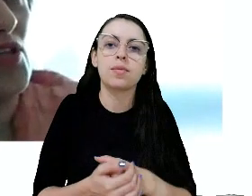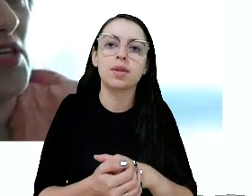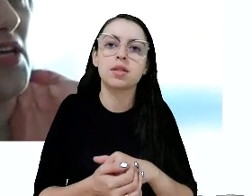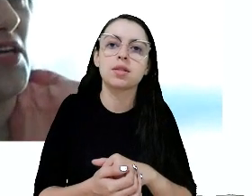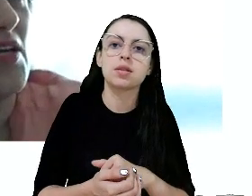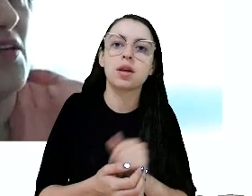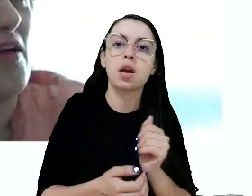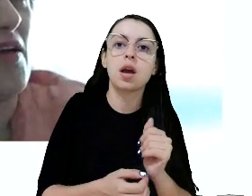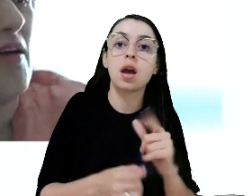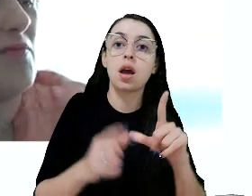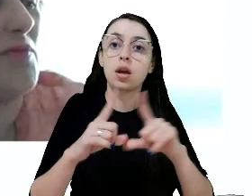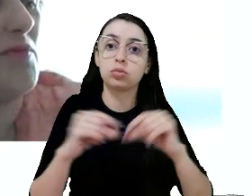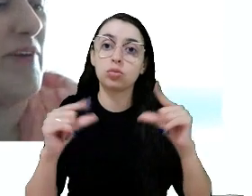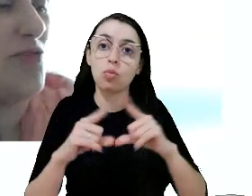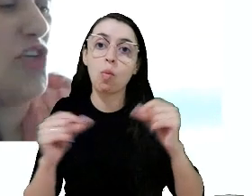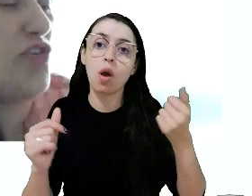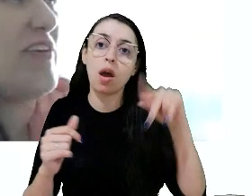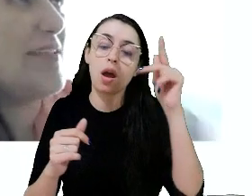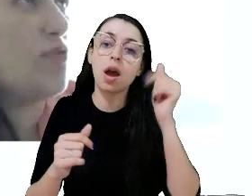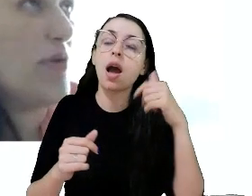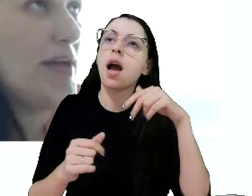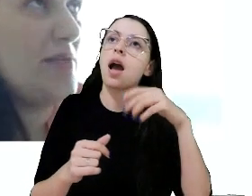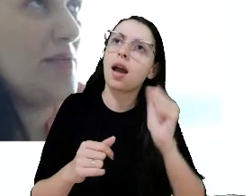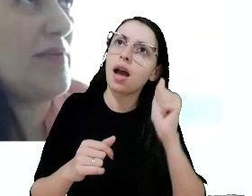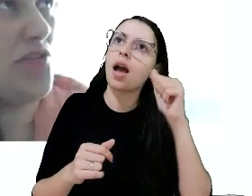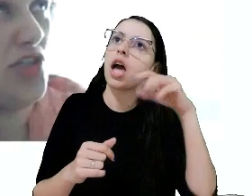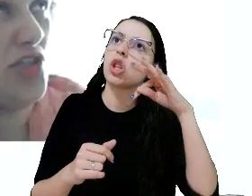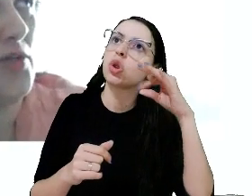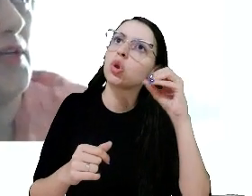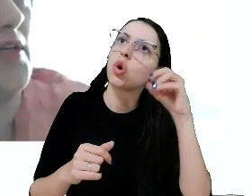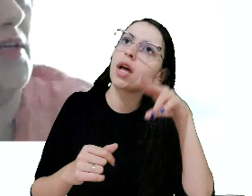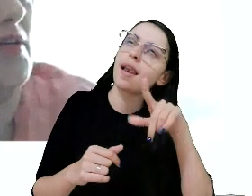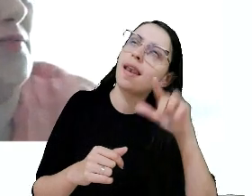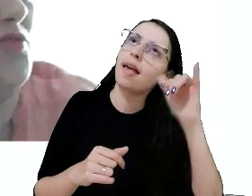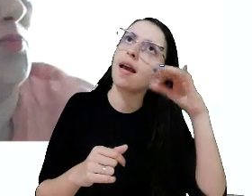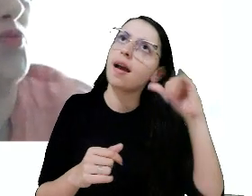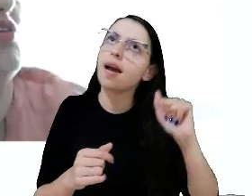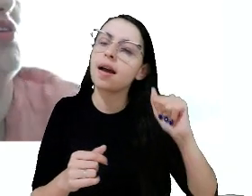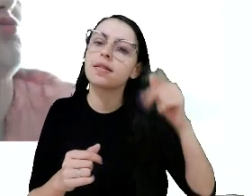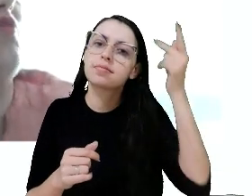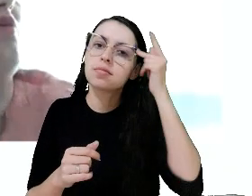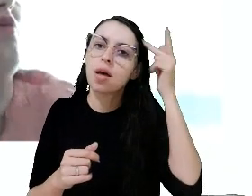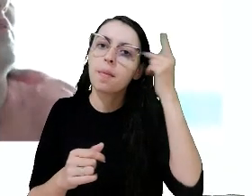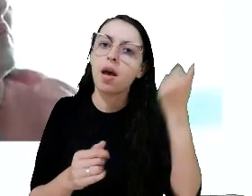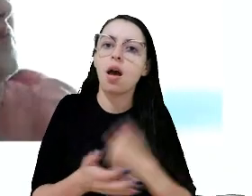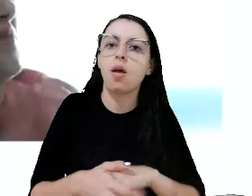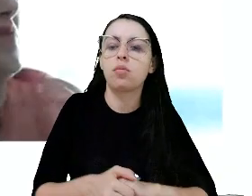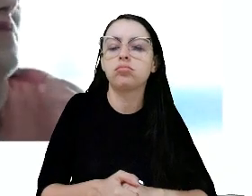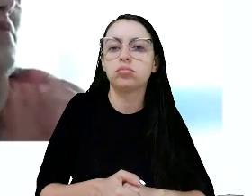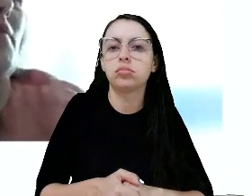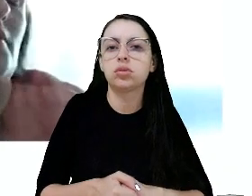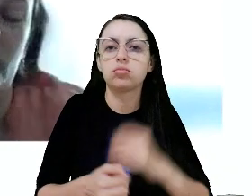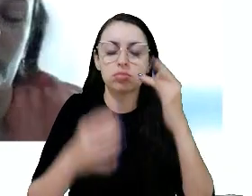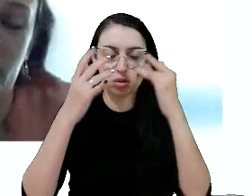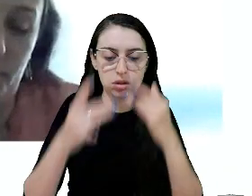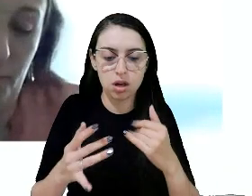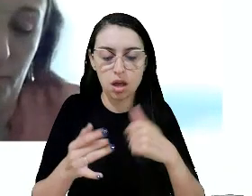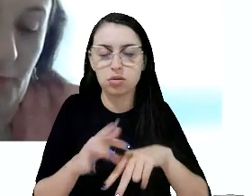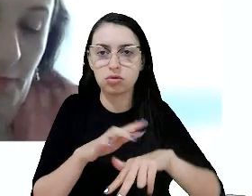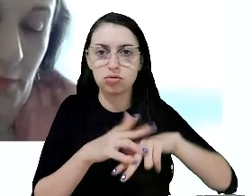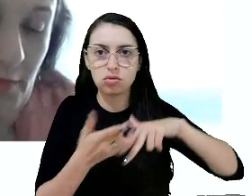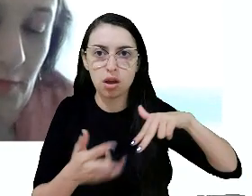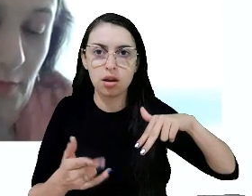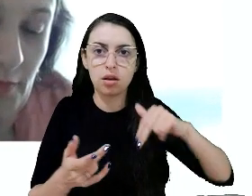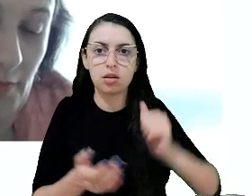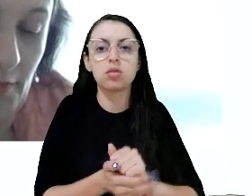da Pontifícia Universidade Católica de São Paulo, da PUC, é coordenadora do grupo de pesquisa em Direito, Discriminação de